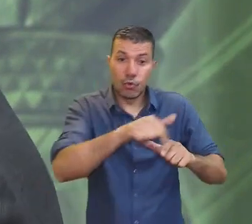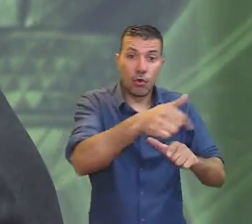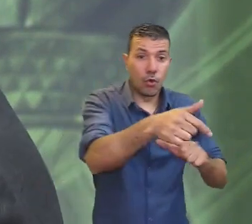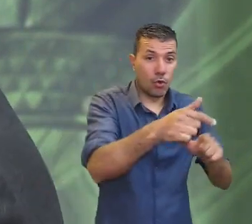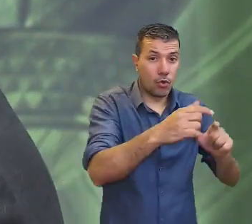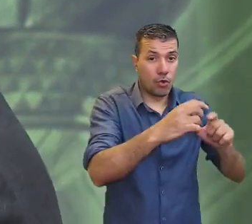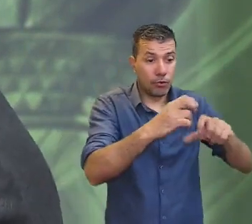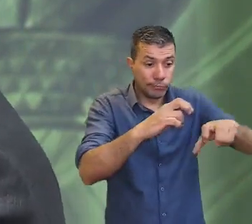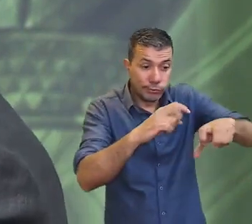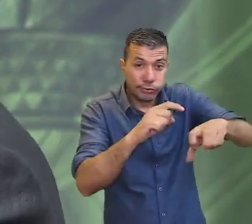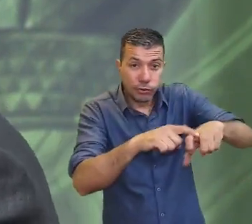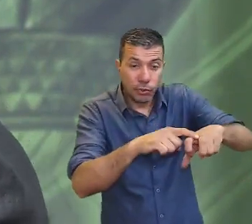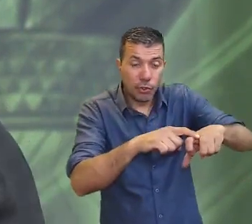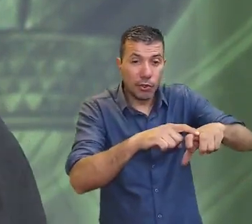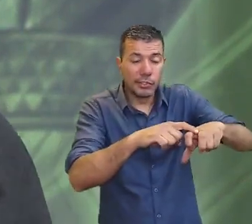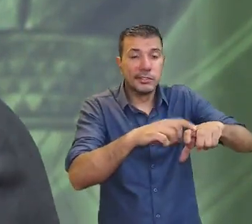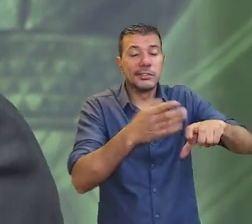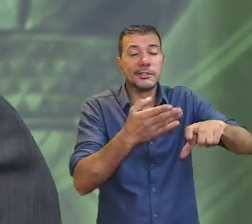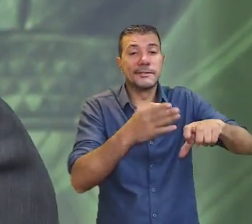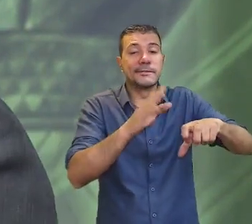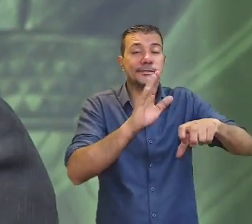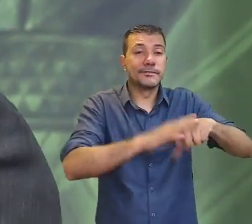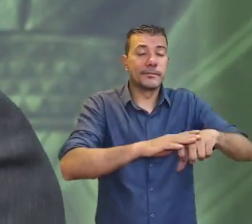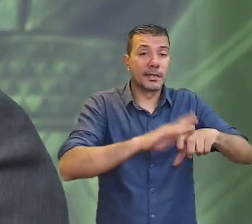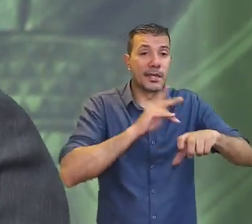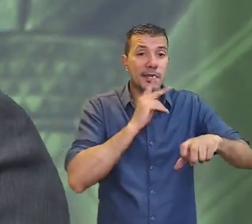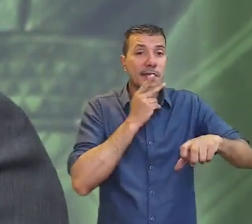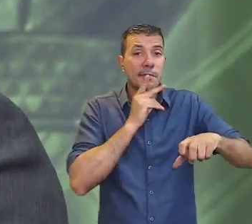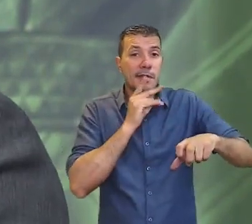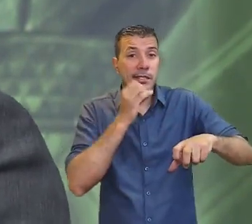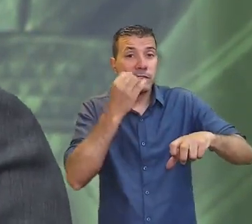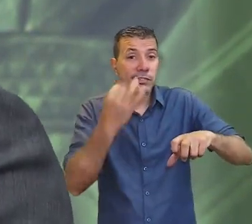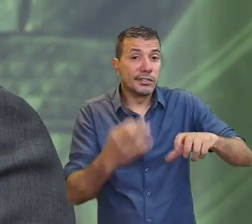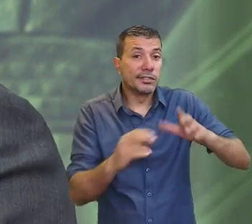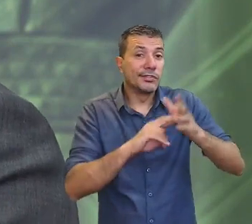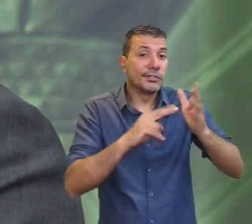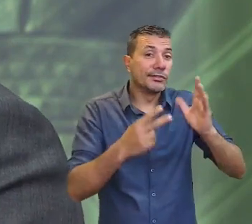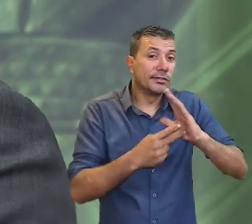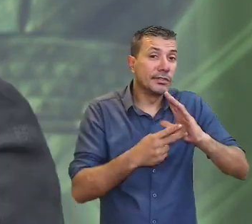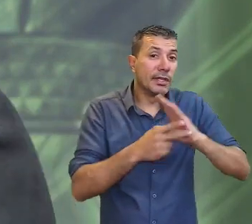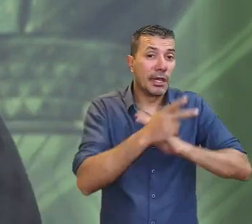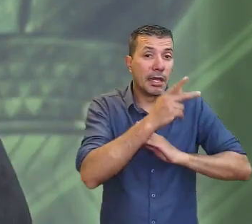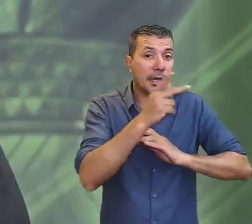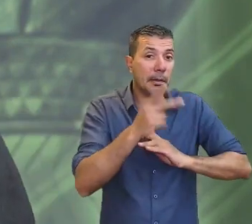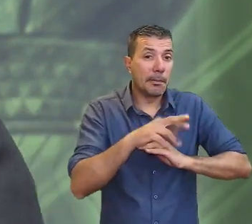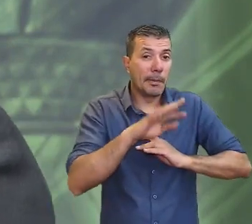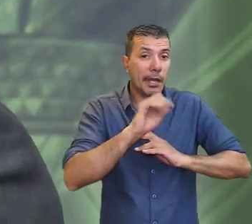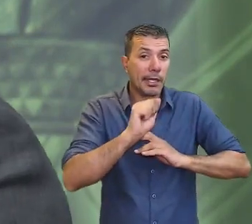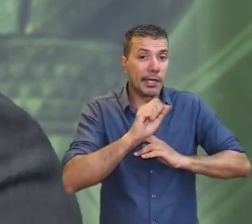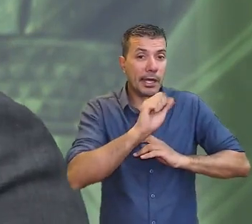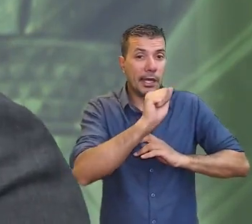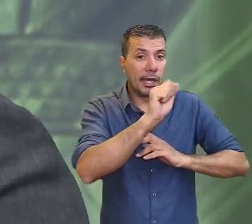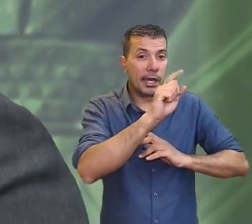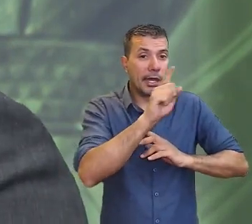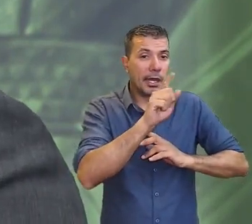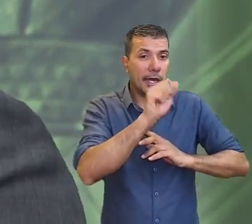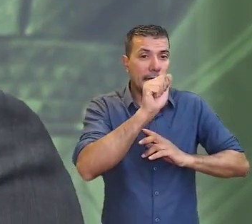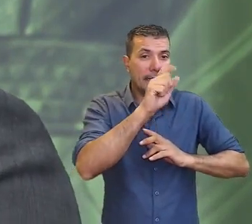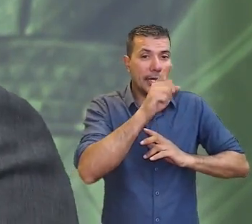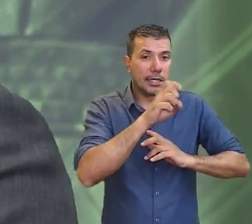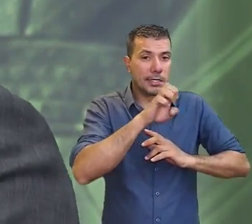era exatamente o bode emissário, que em hebraico significa para Azazel. Certo?